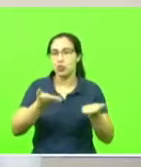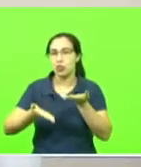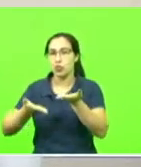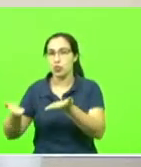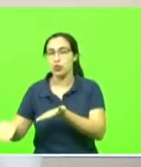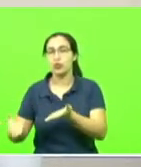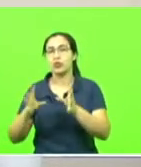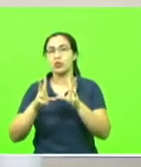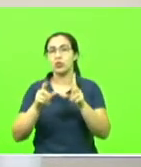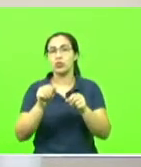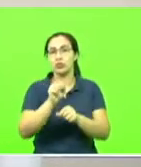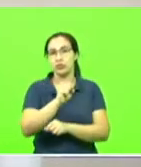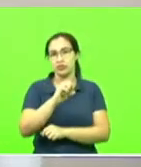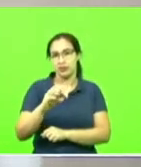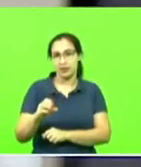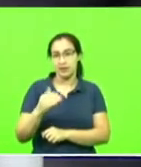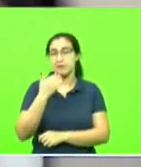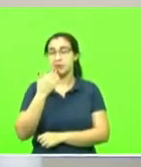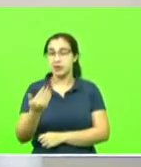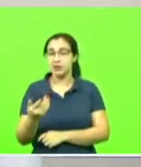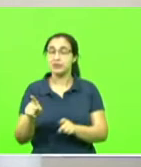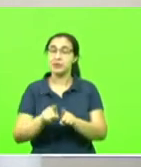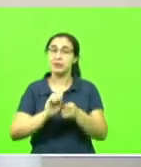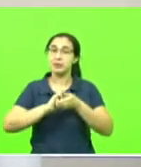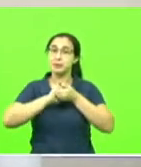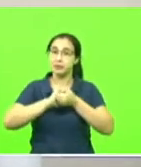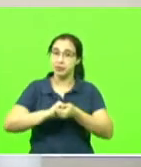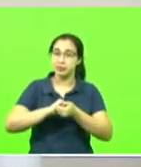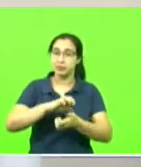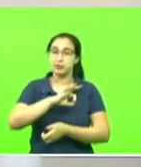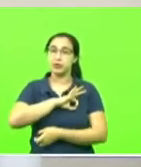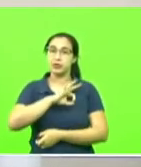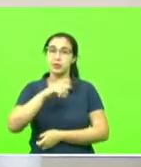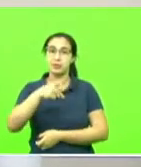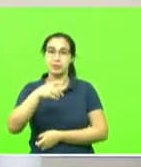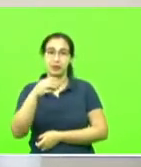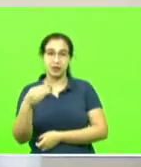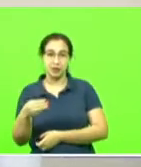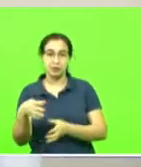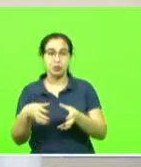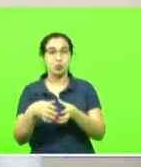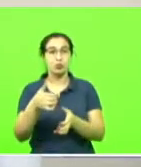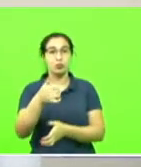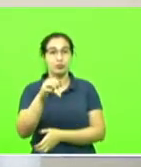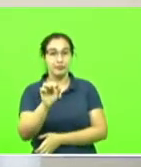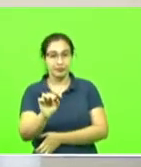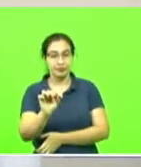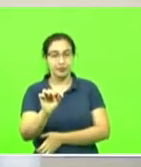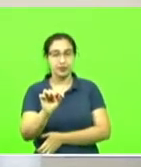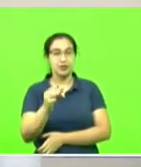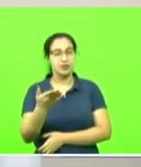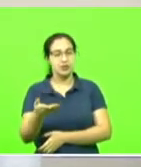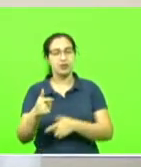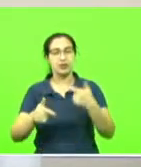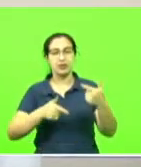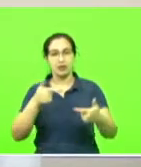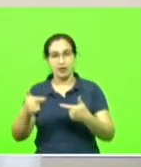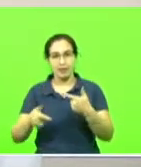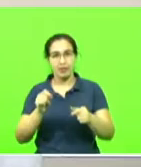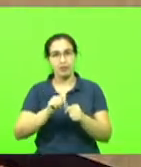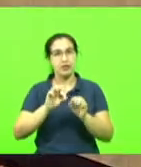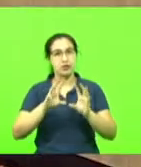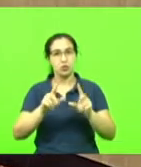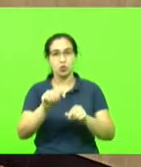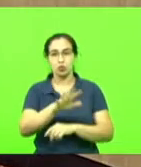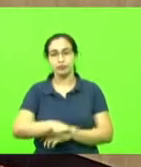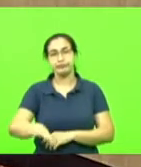aqui o apelo e os cumprimentos aos policiais militares do 10º Batalhão pelo serviço que vem realizando para toda a